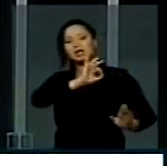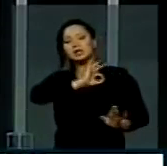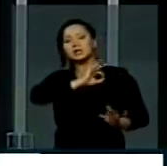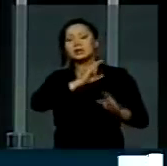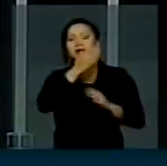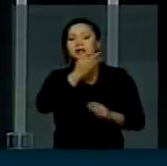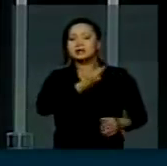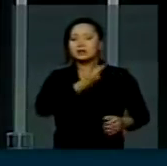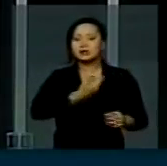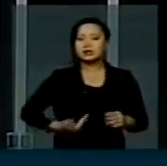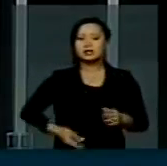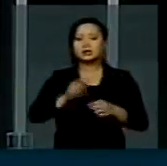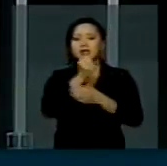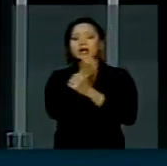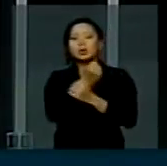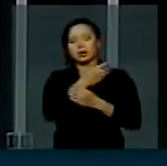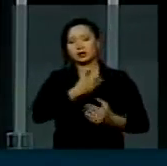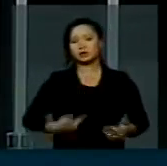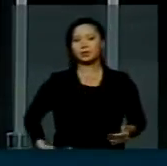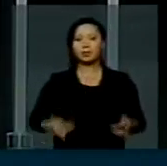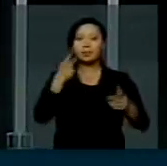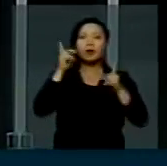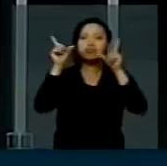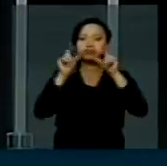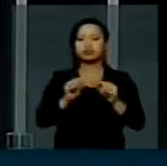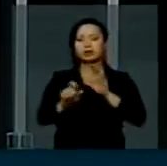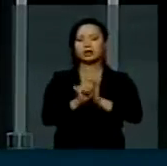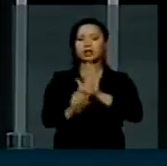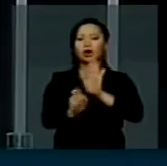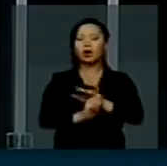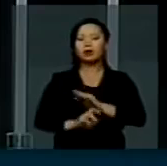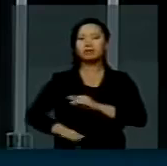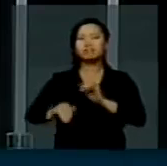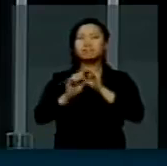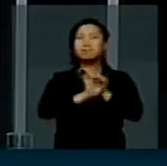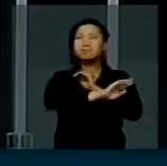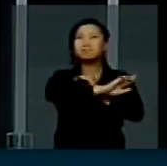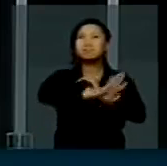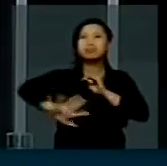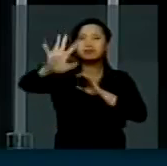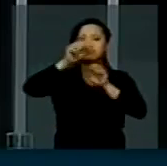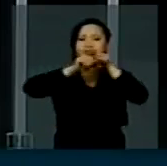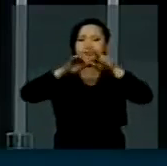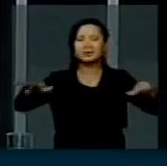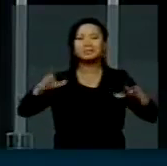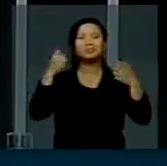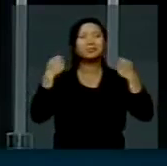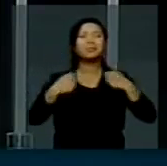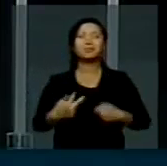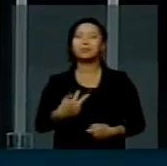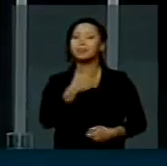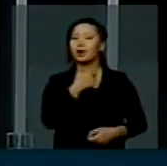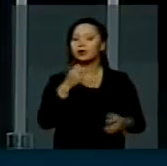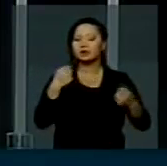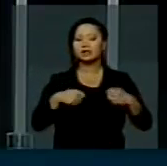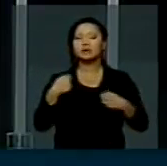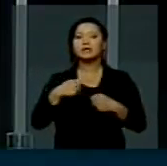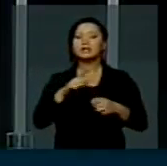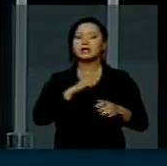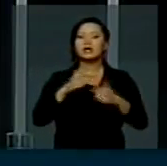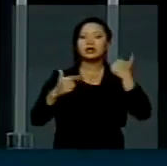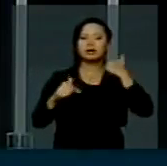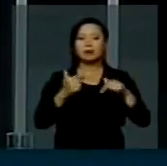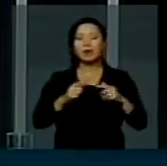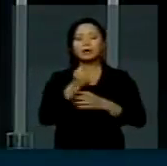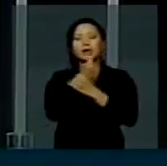essa violência que campeia pelo Brasil inteiro. E então é um programa que precisa ter suas ações garantidas dentro do orçamento da